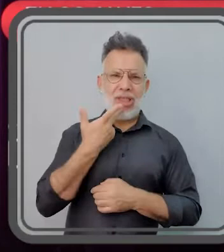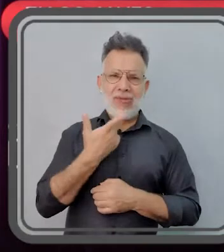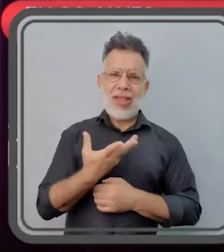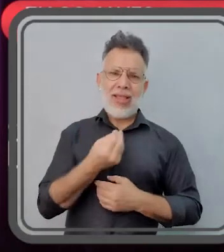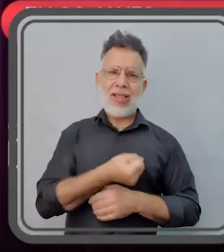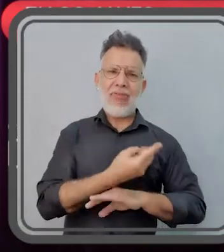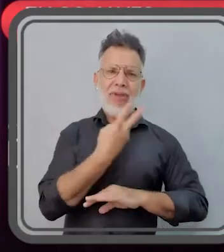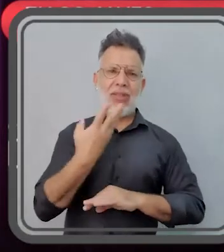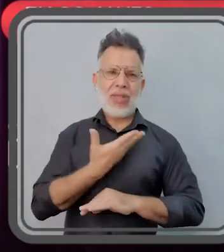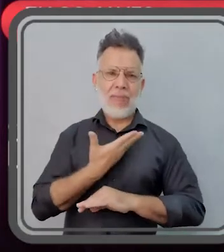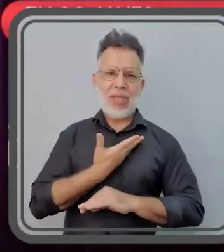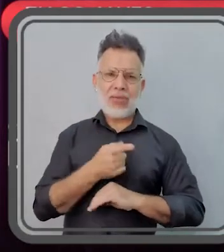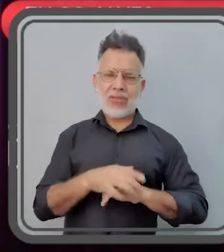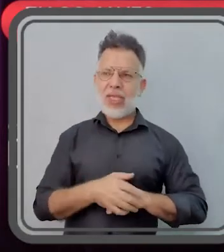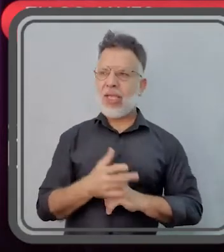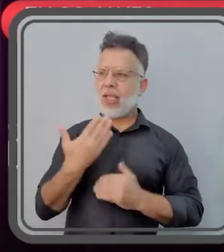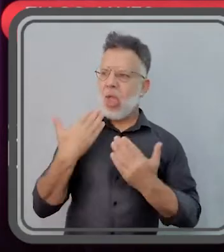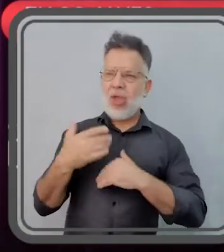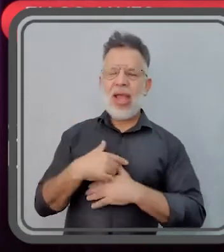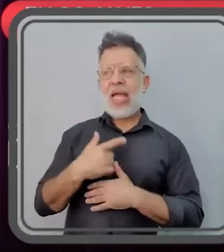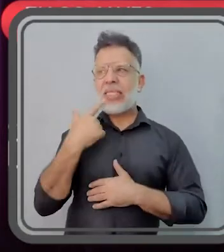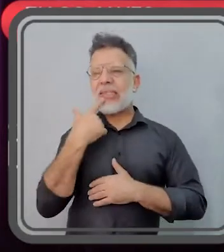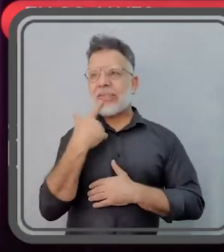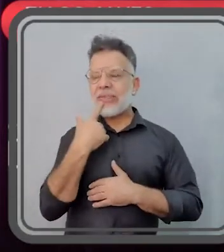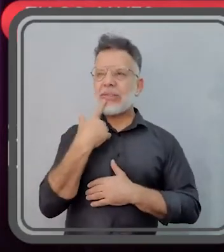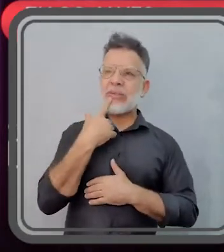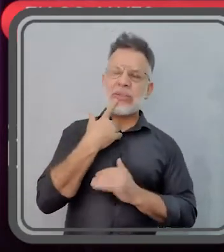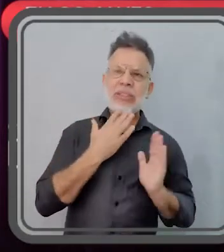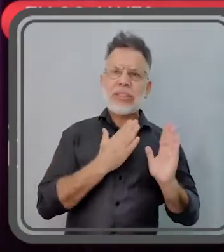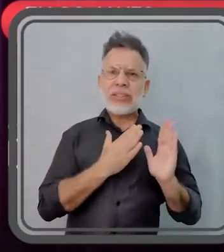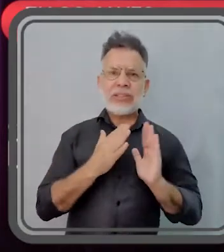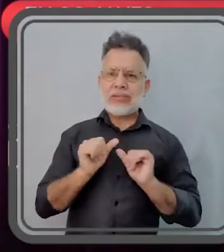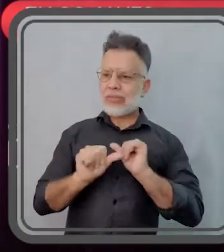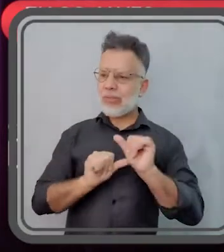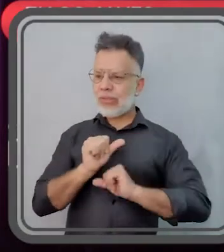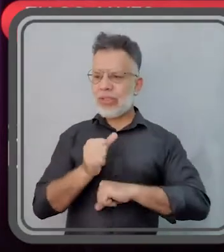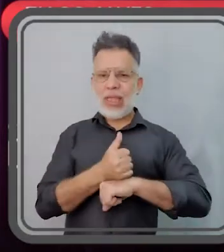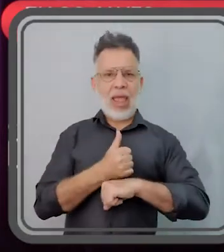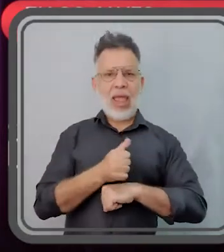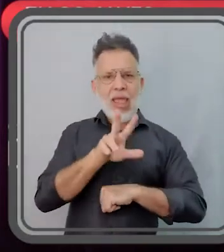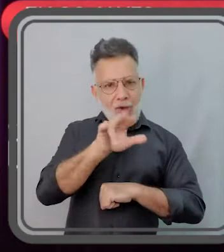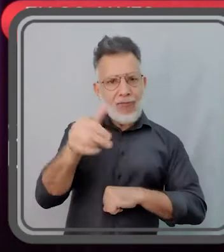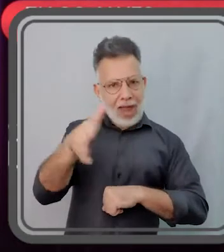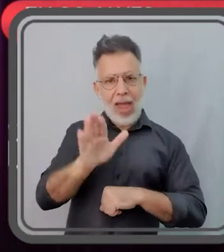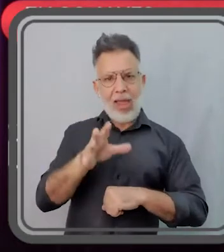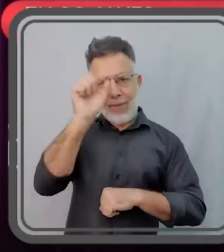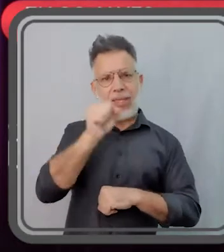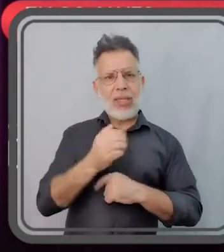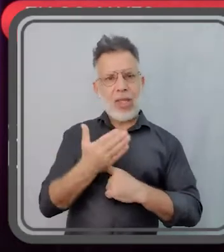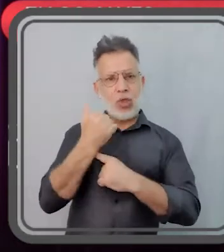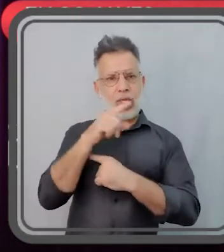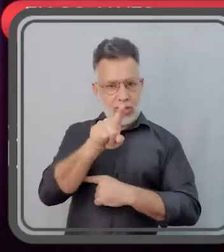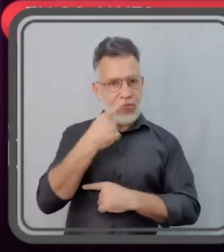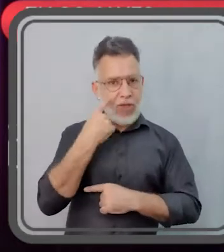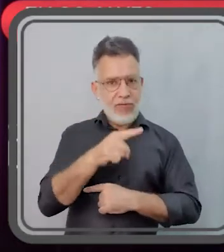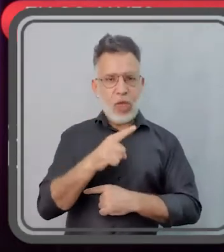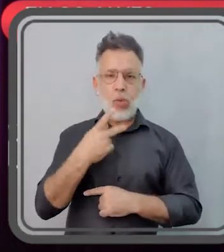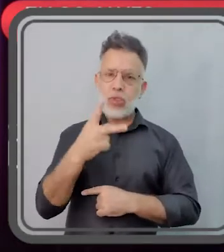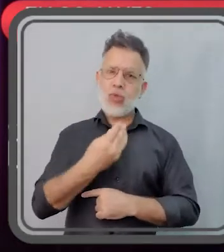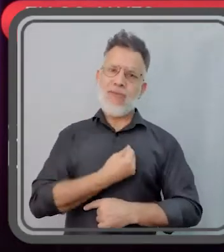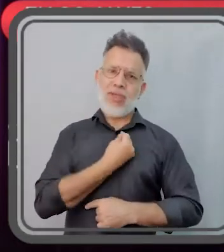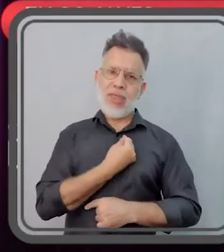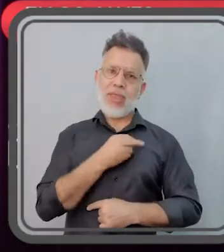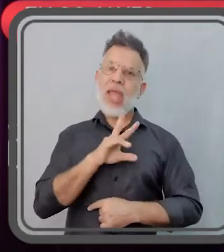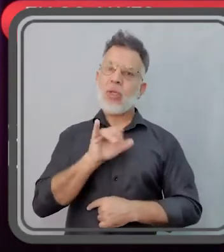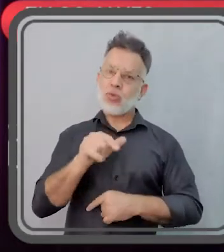Thiago, quando a gente conversa, que estão num processo de transição de carreira e não sabem o que fazer, fala assim, putz, vai aprender tecnologia, cara, você vai ver só como a sua vida